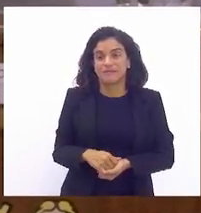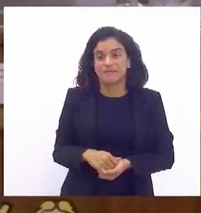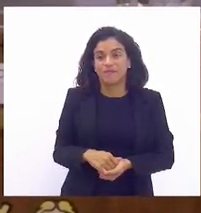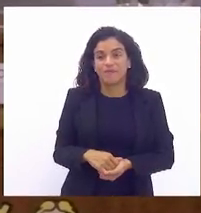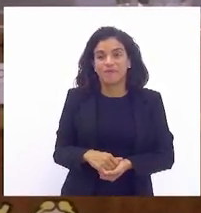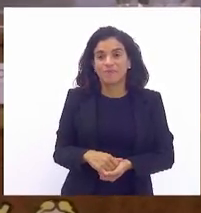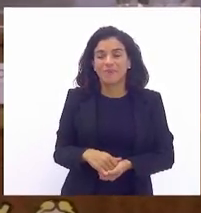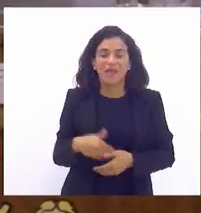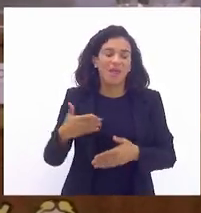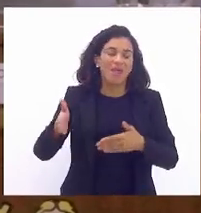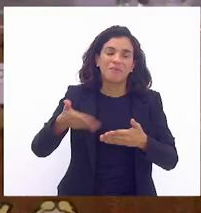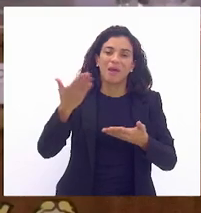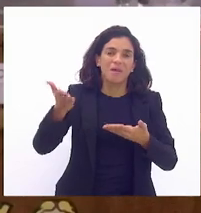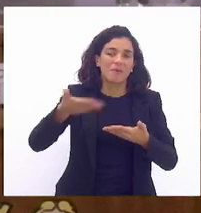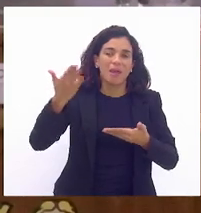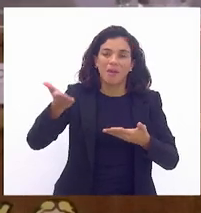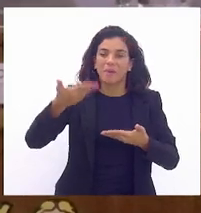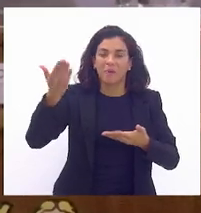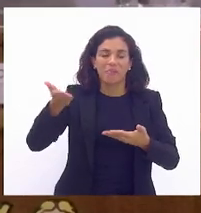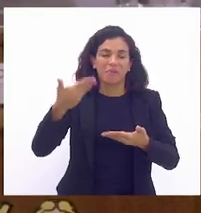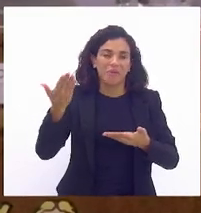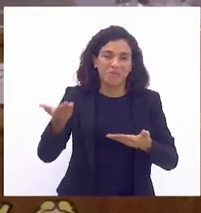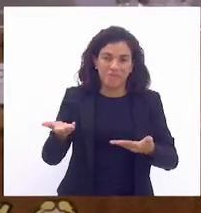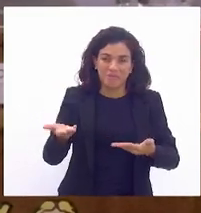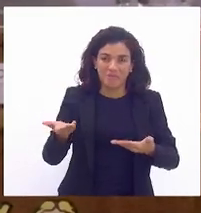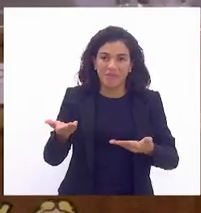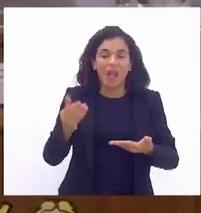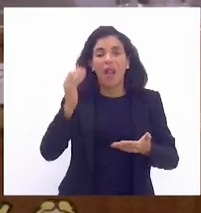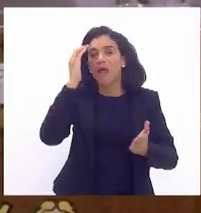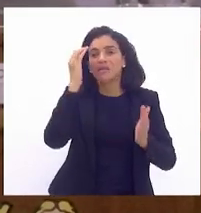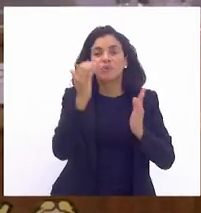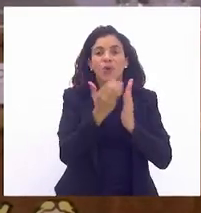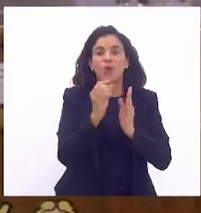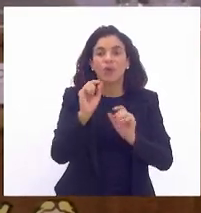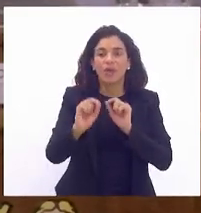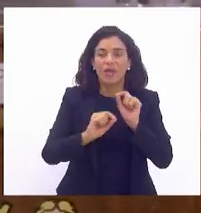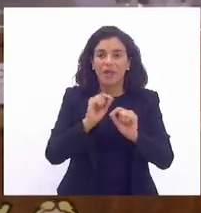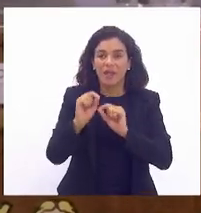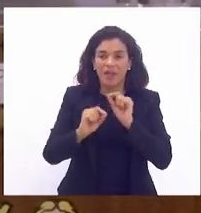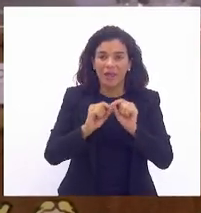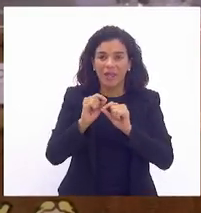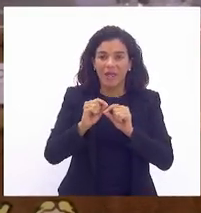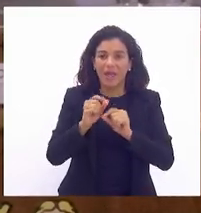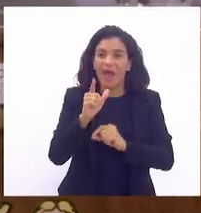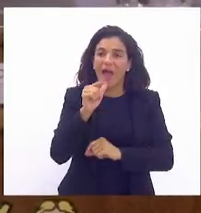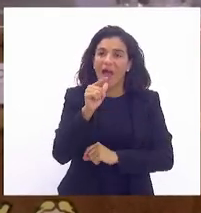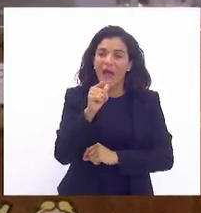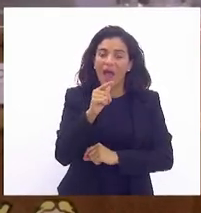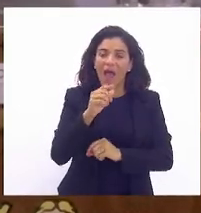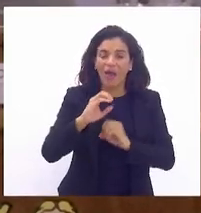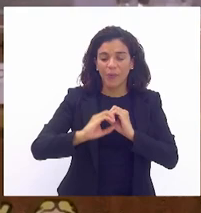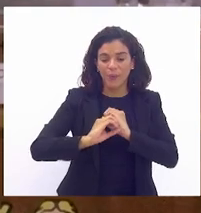Bom, e por aí vai. Aí o que, que ela cumpriu? Desobstruiu as canaletas de água pluvial.